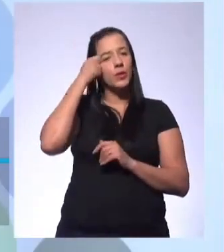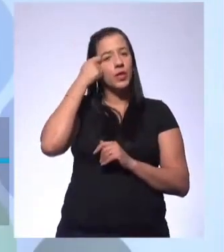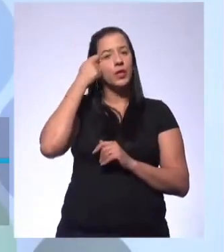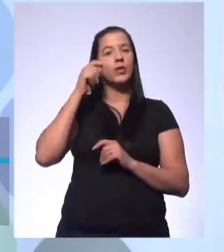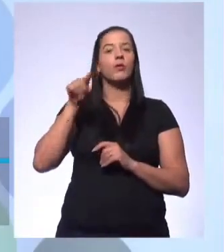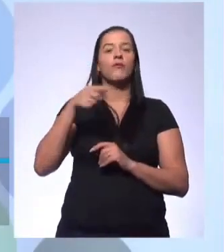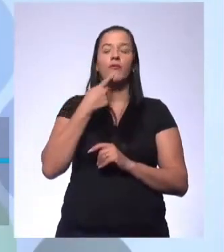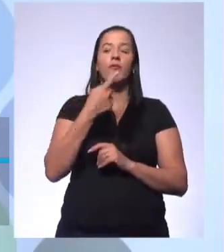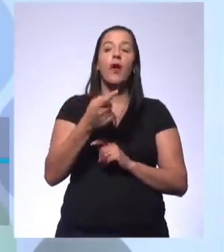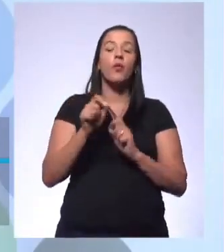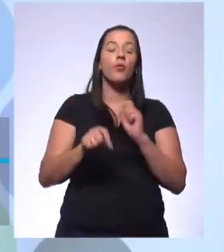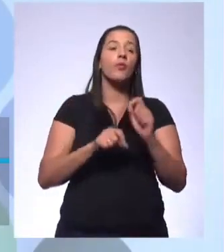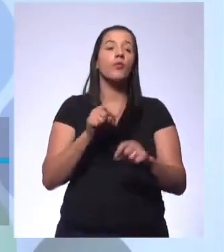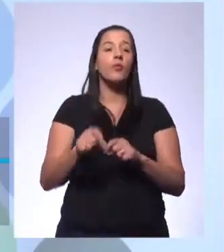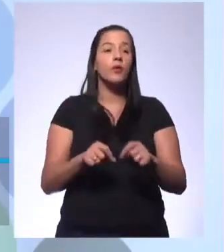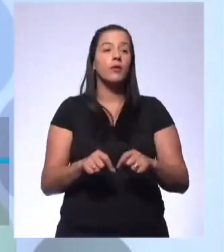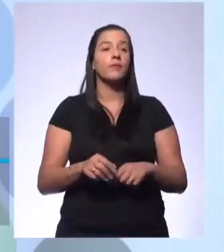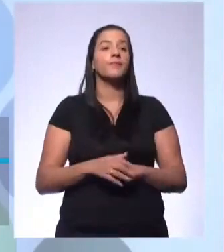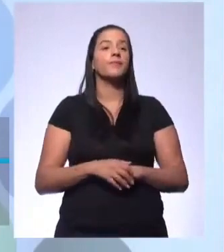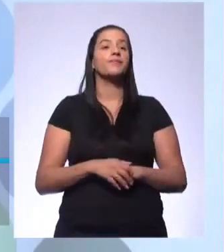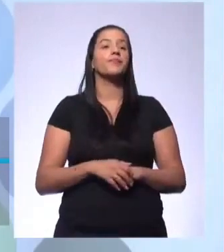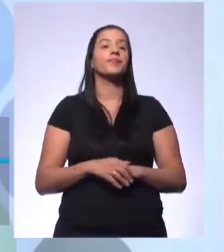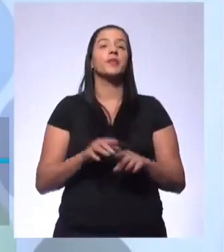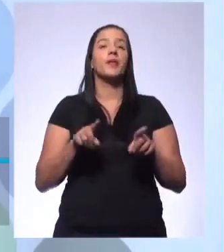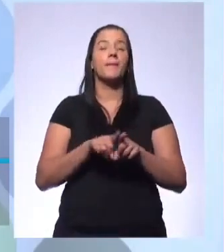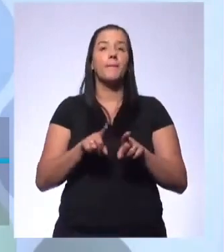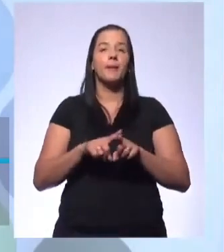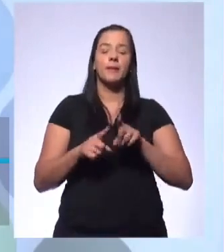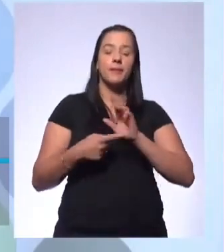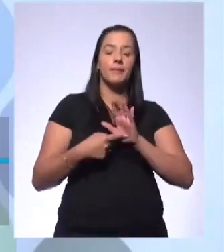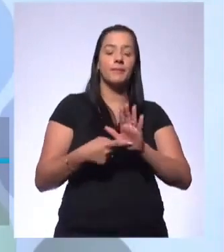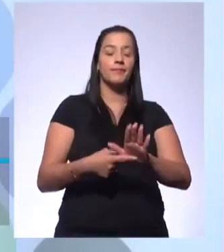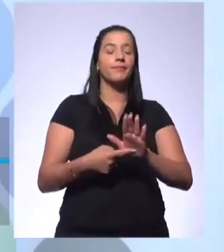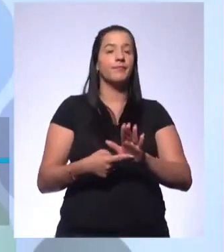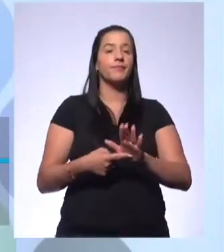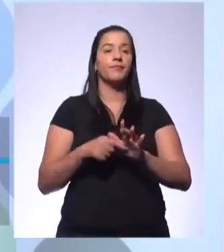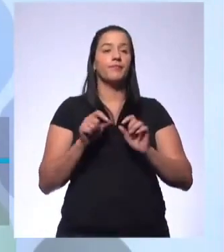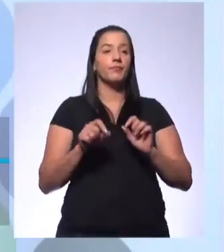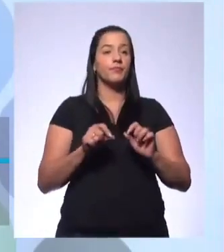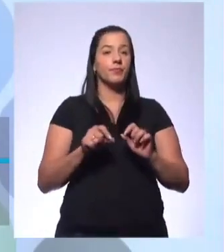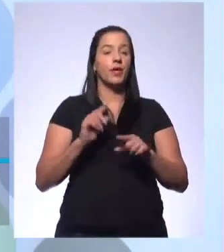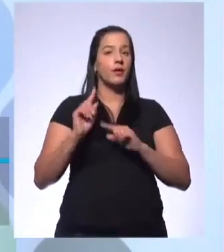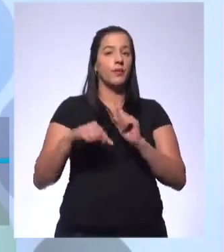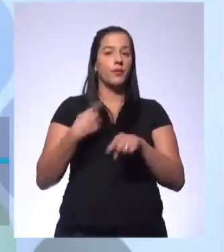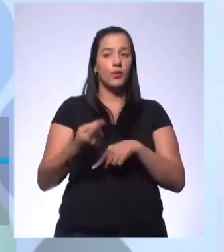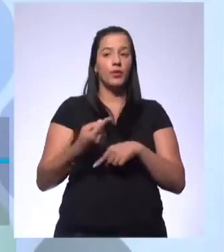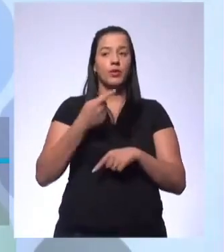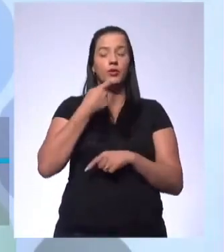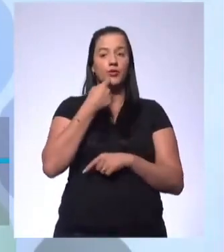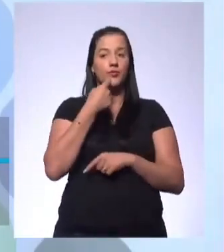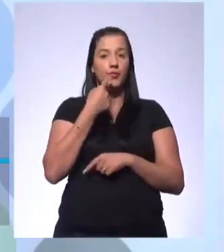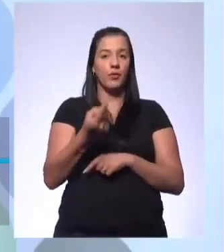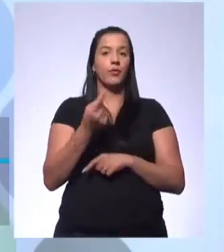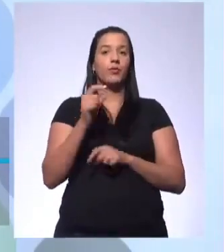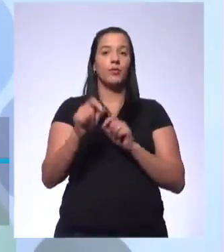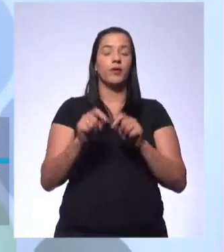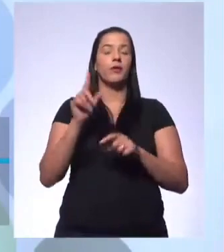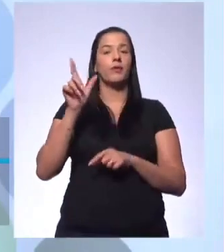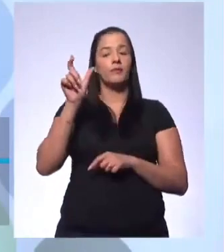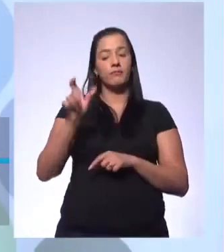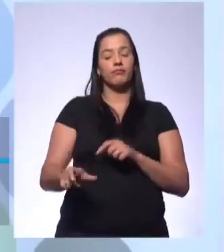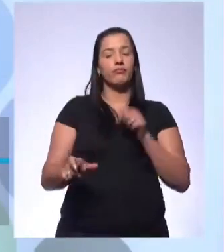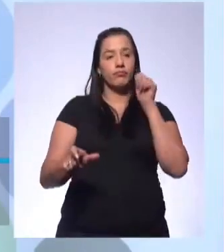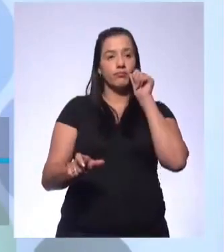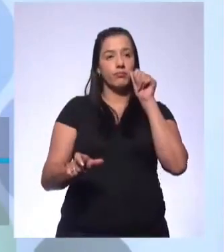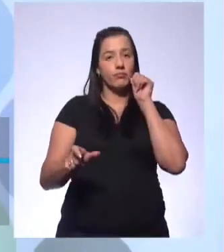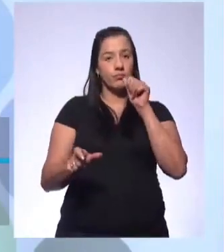gente pensar, o quanto nós estamos representados nela, enfim. A gente comentou sobre isso. E depois a gente veio falando da mulher. A gente vai voltar nesse